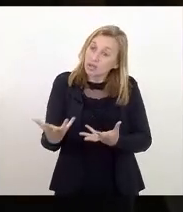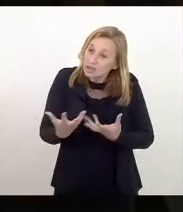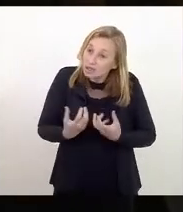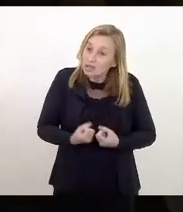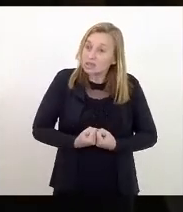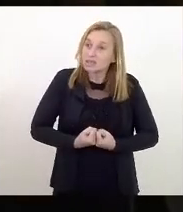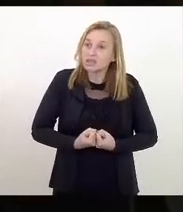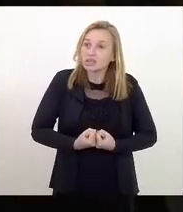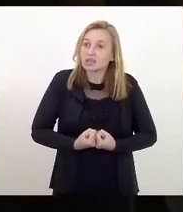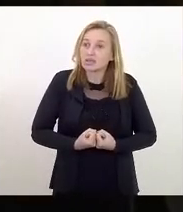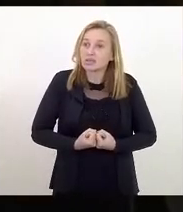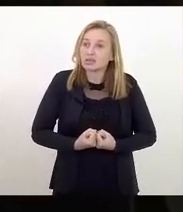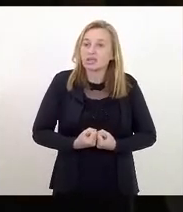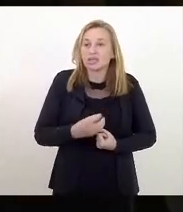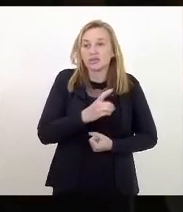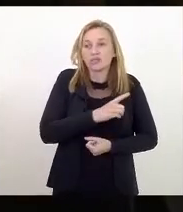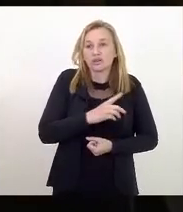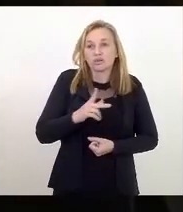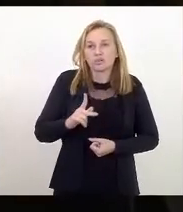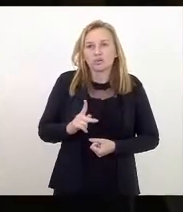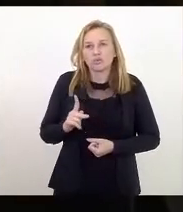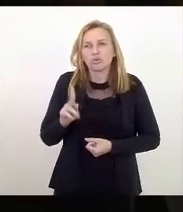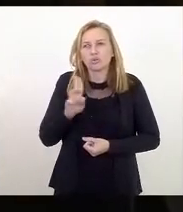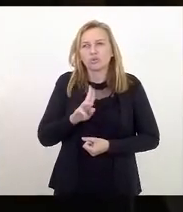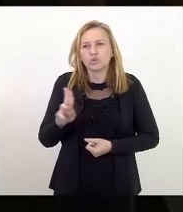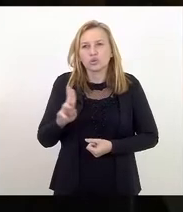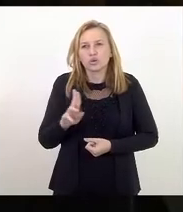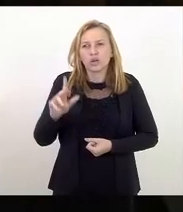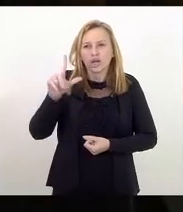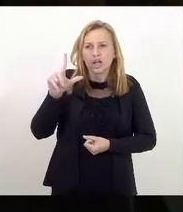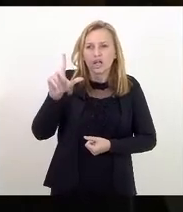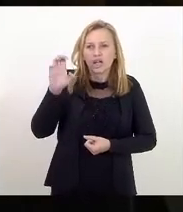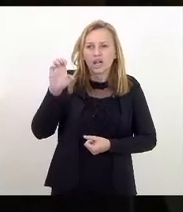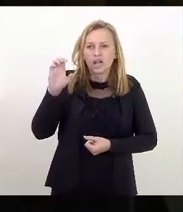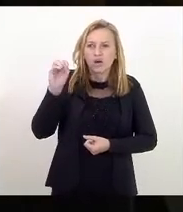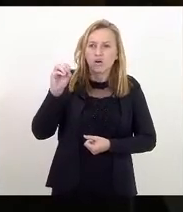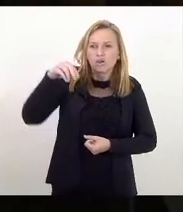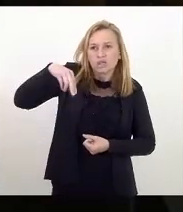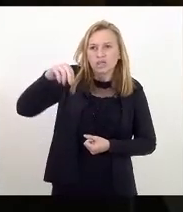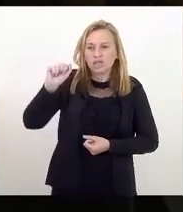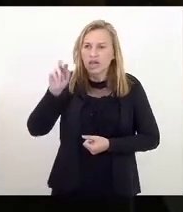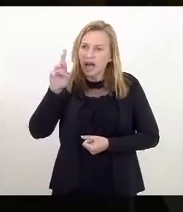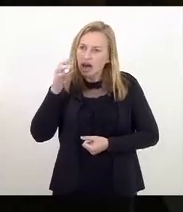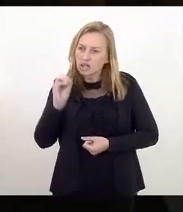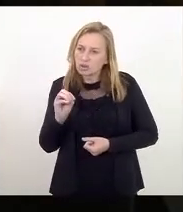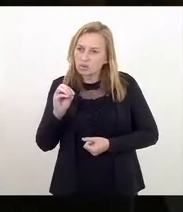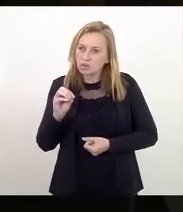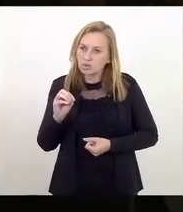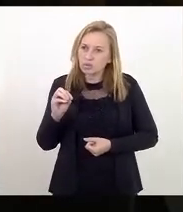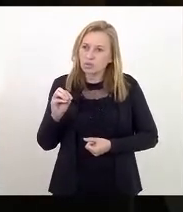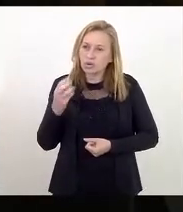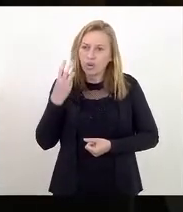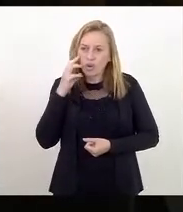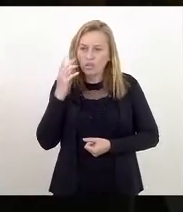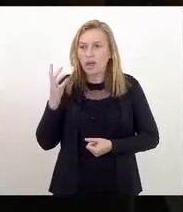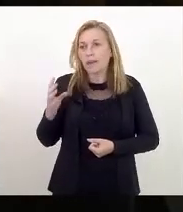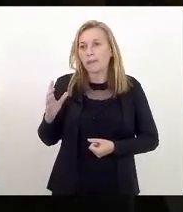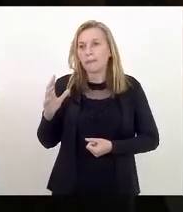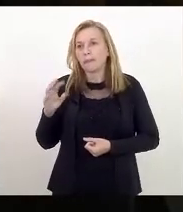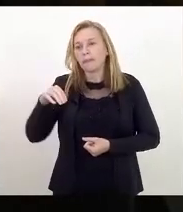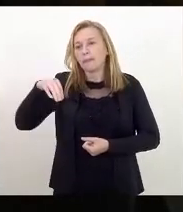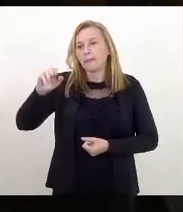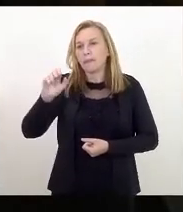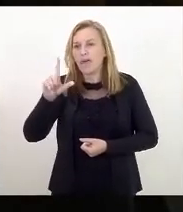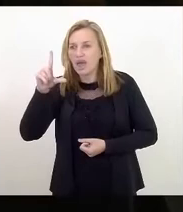por um defensor chamado Leonardo Rosa Mello da Cunha, a eu tenho uma grande admiração, que depois